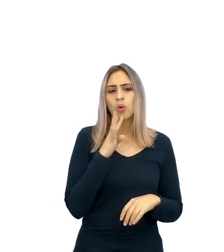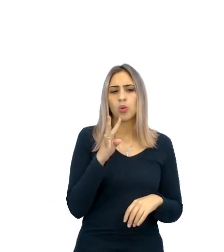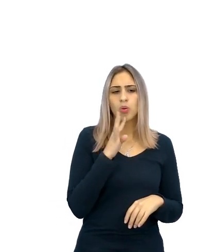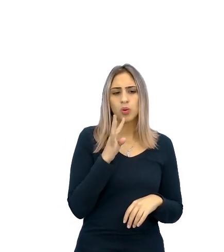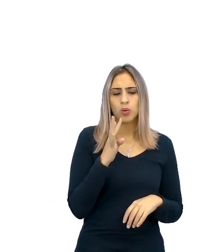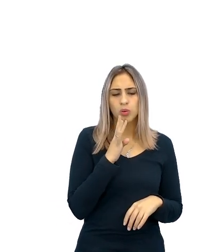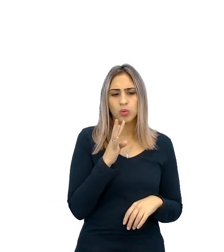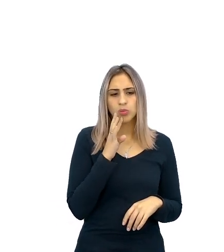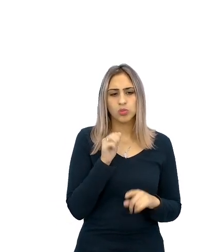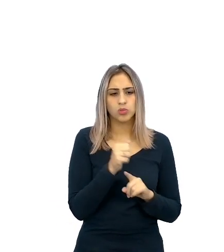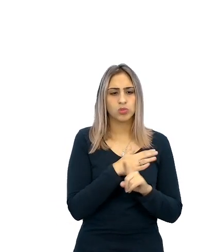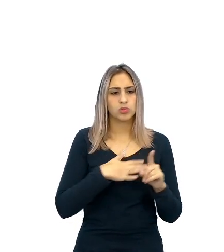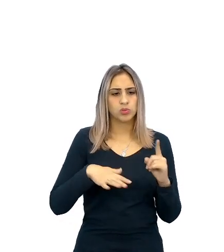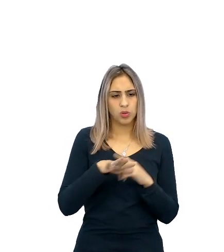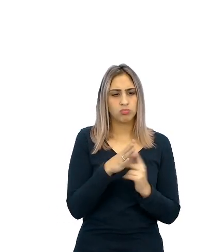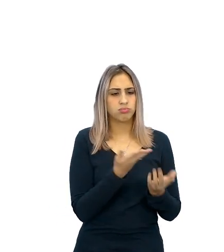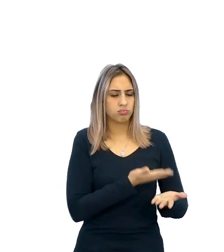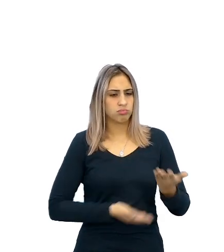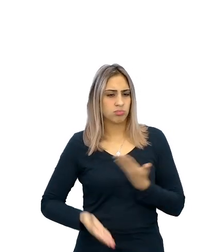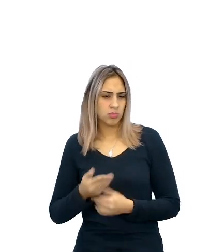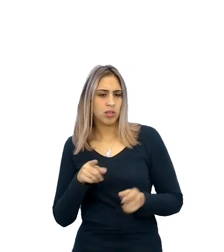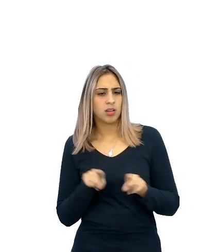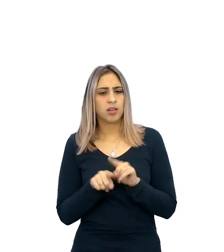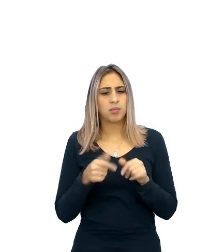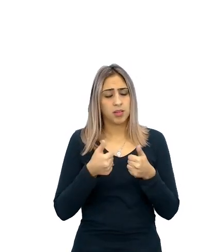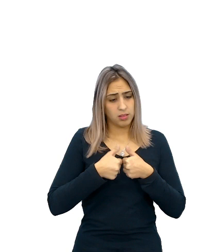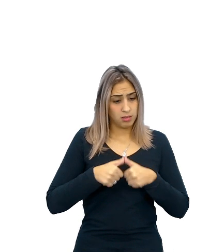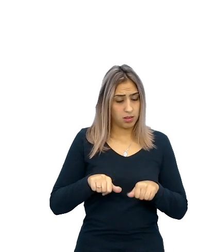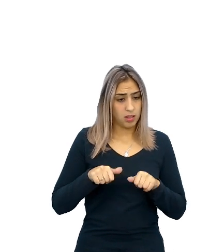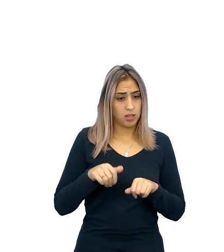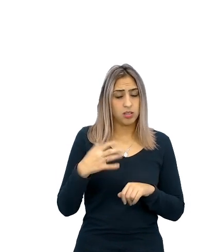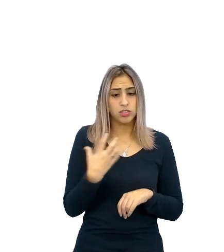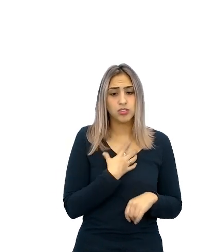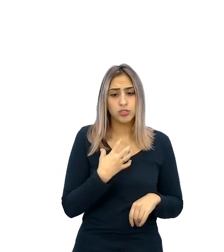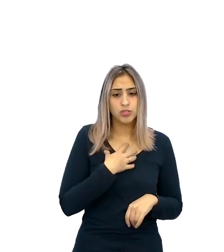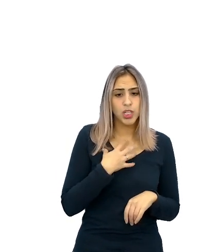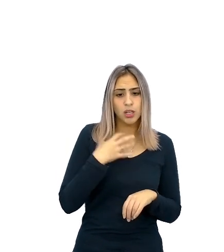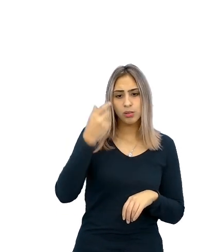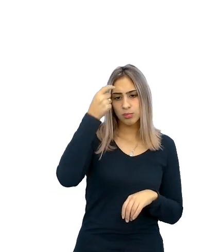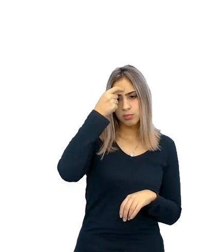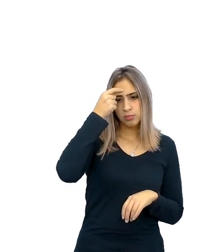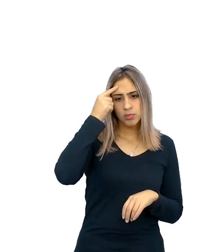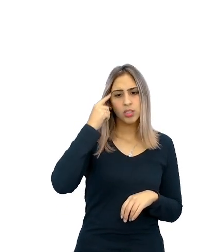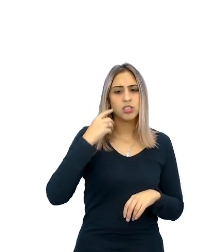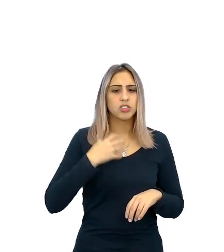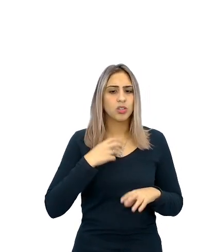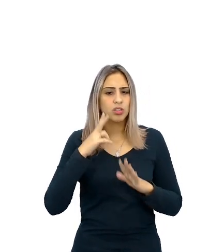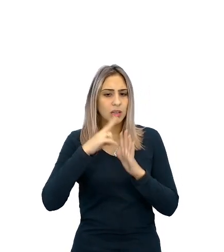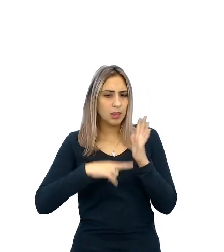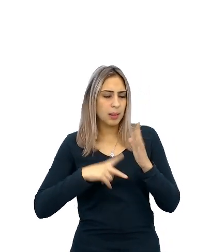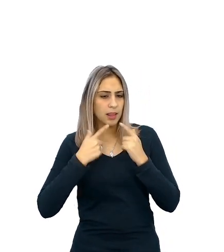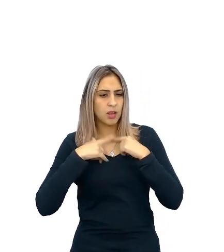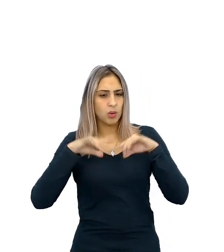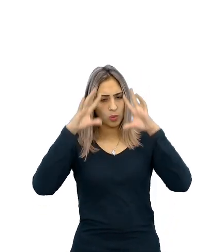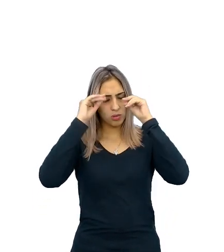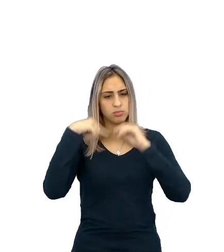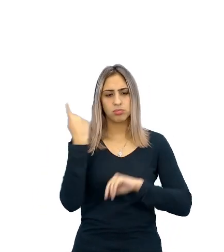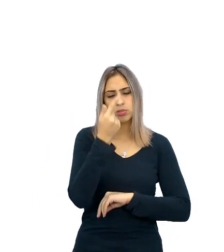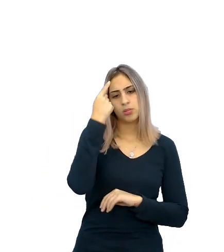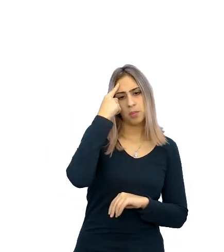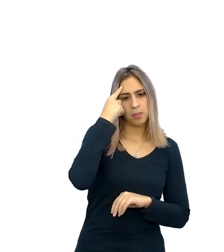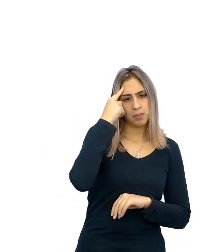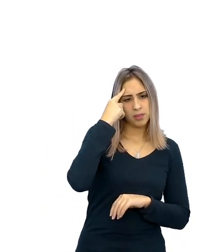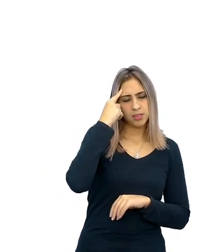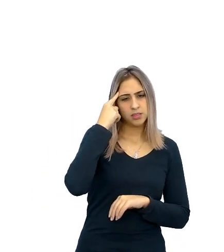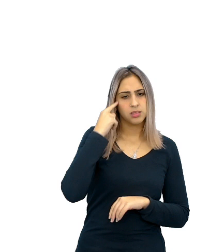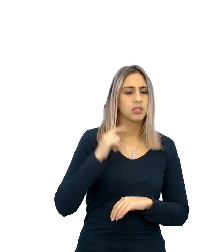conhecimento socio-interacional, que estabelece aí formas de interação, né, por meio da linguagem, e quando nós pensamos no